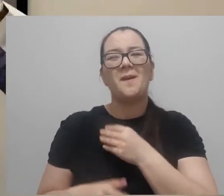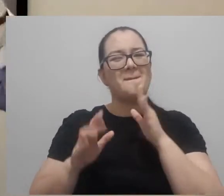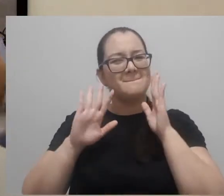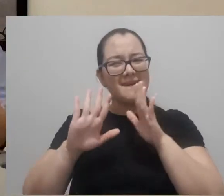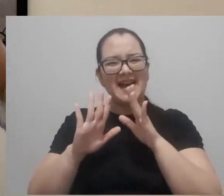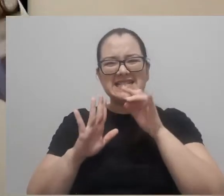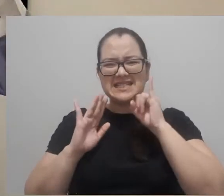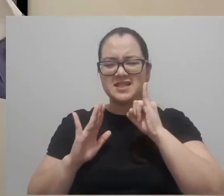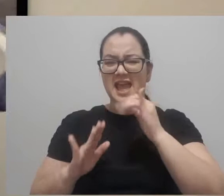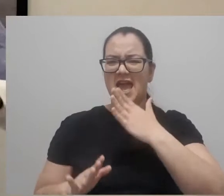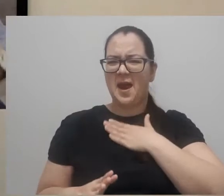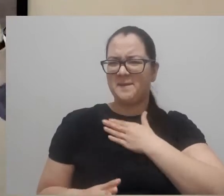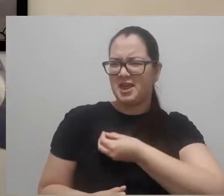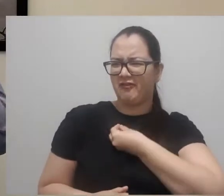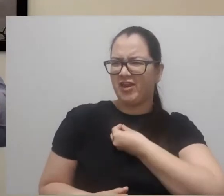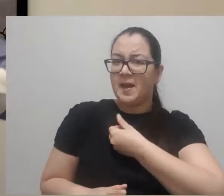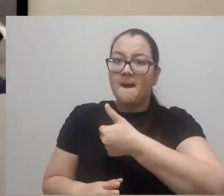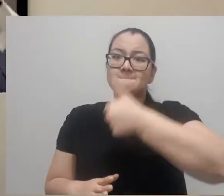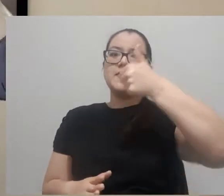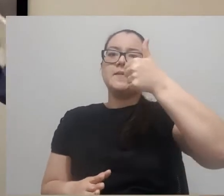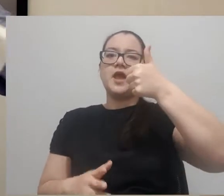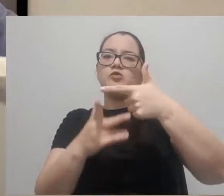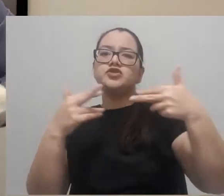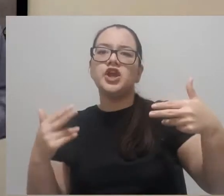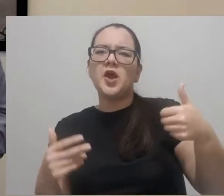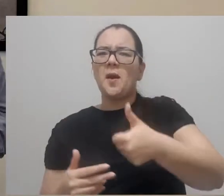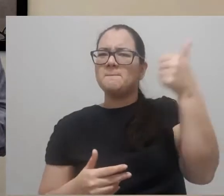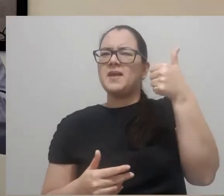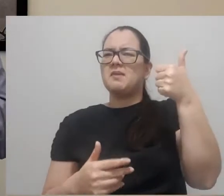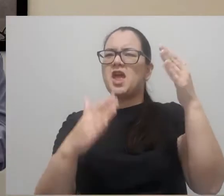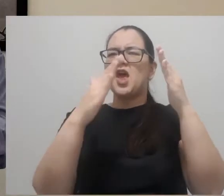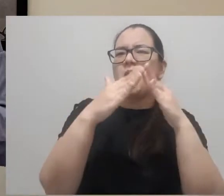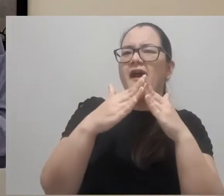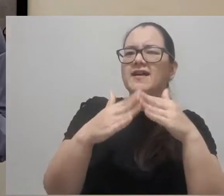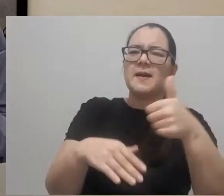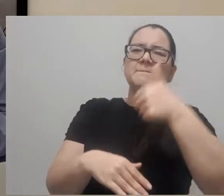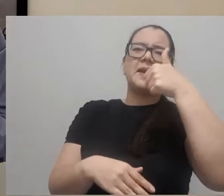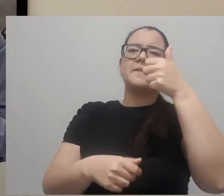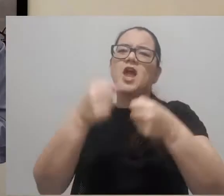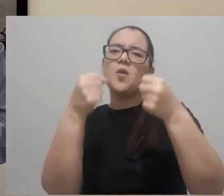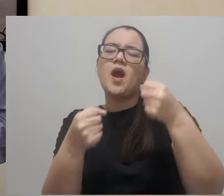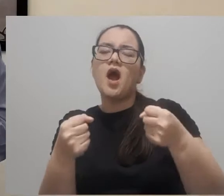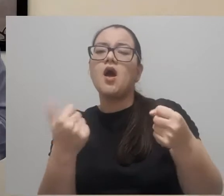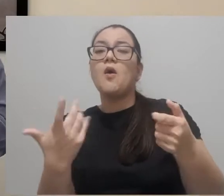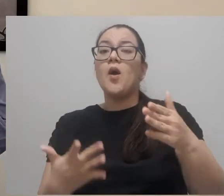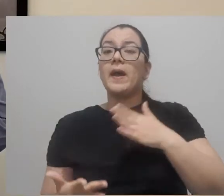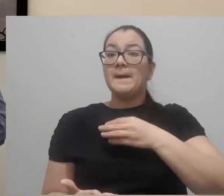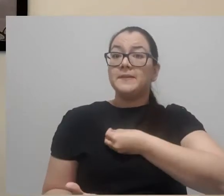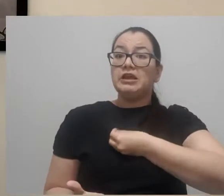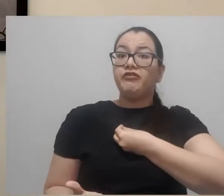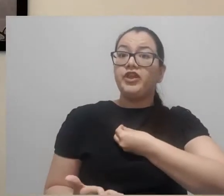o pecado é quando essas coisas começam a determinar a nossa maneira de viver.